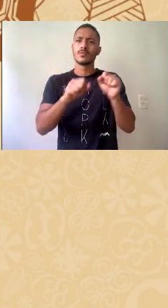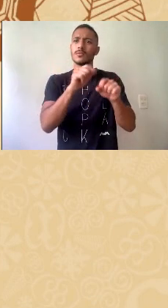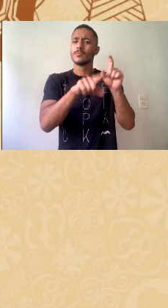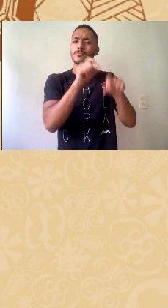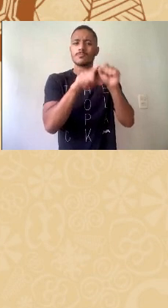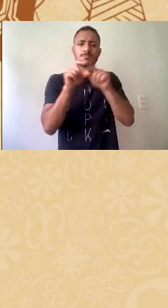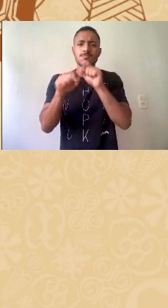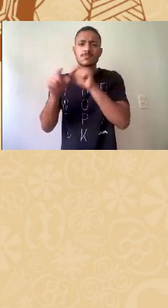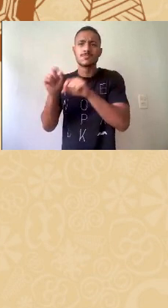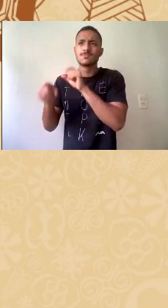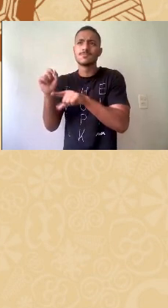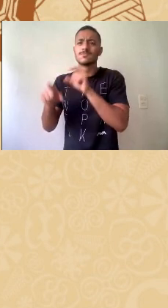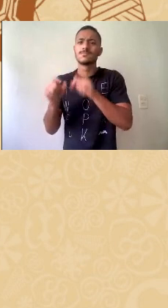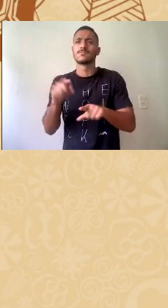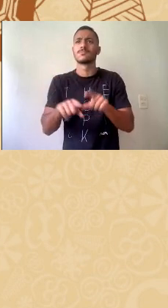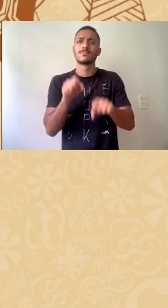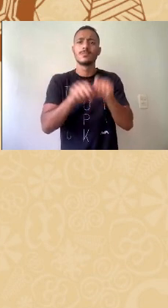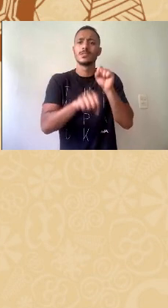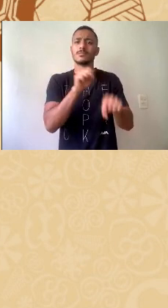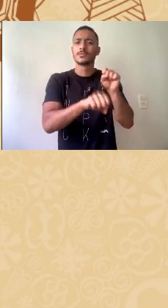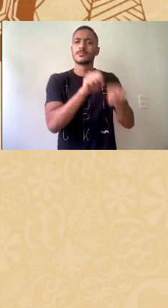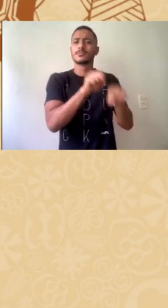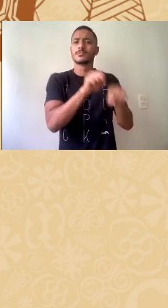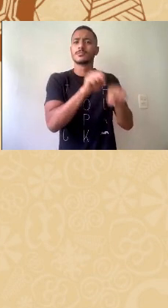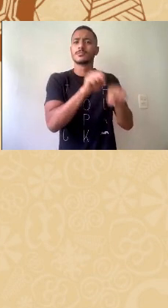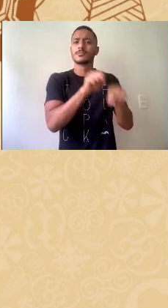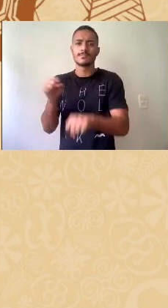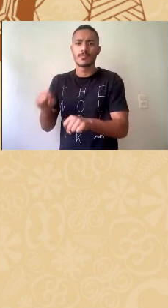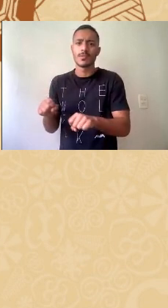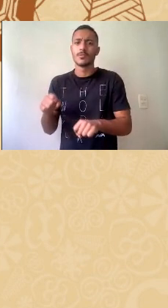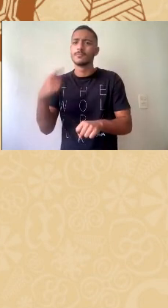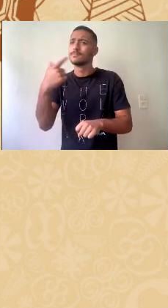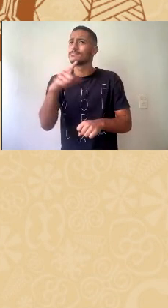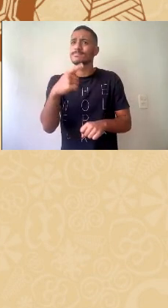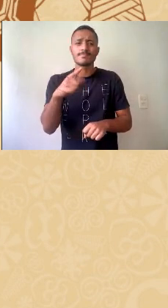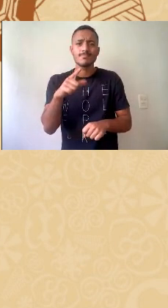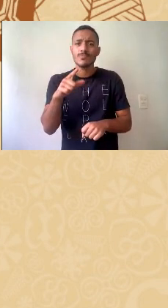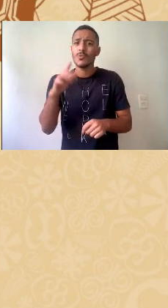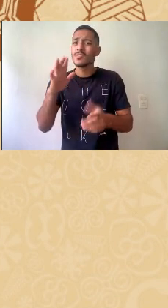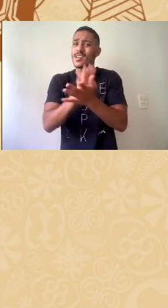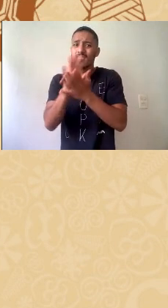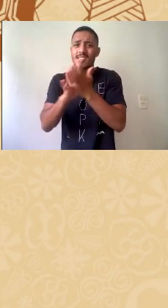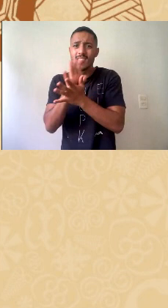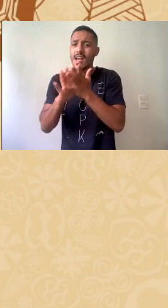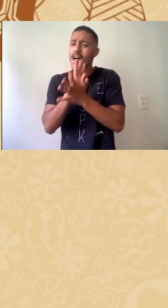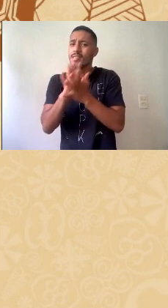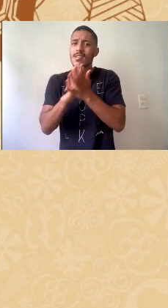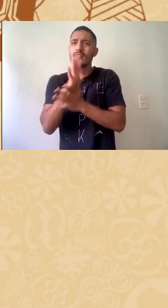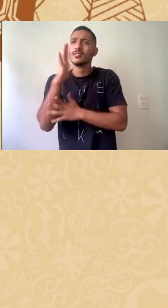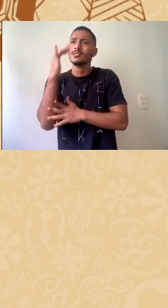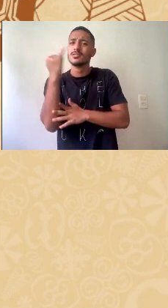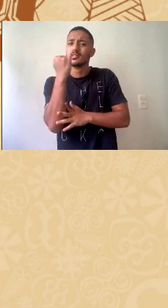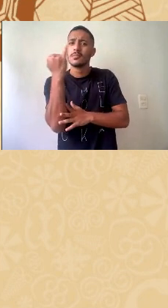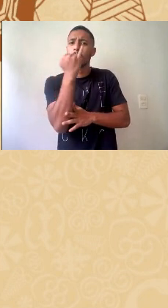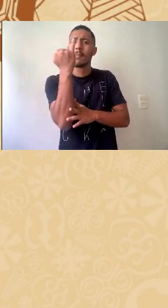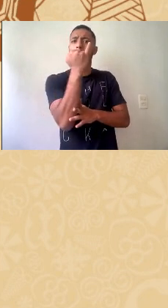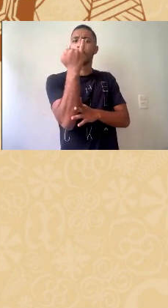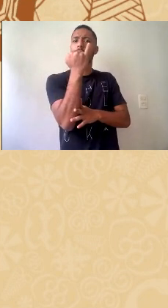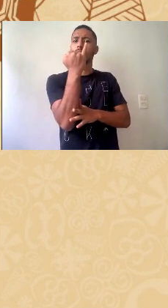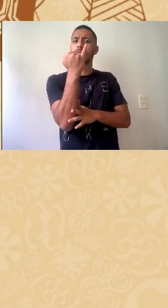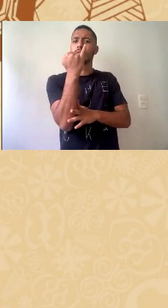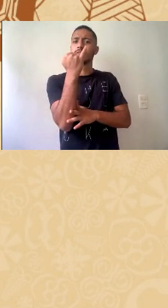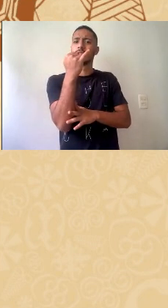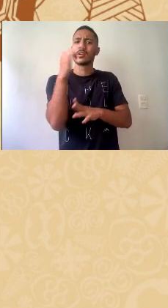da população negra. Então, não tem nada de interessante em